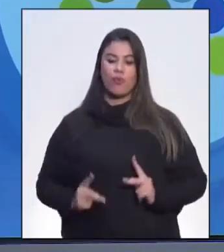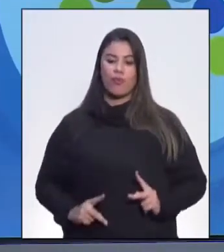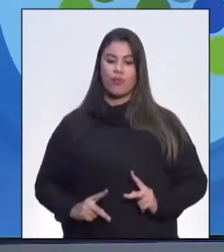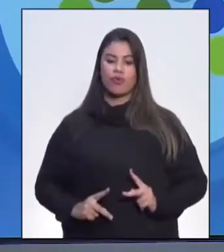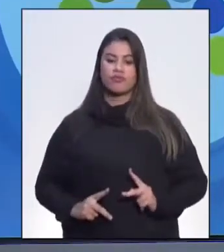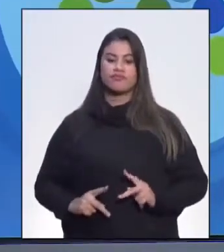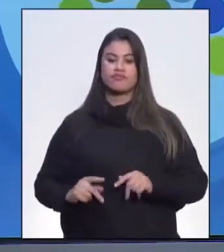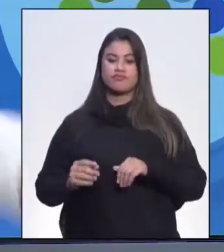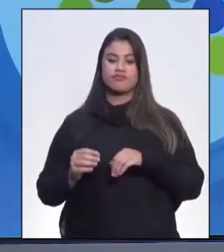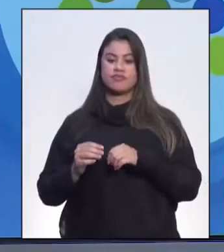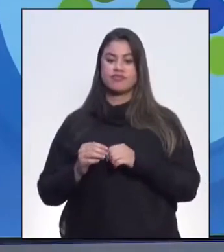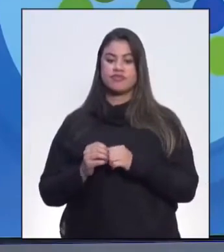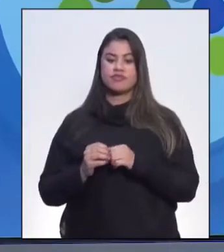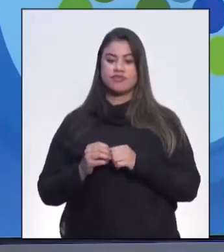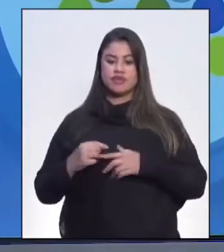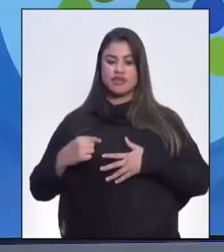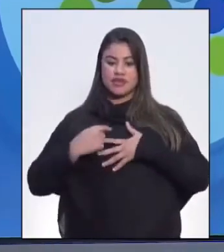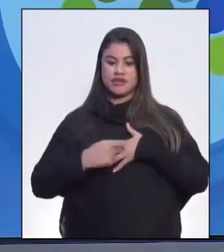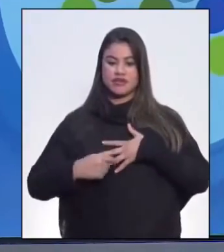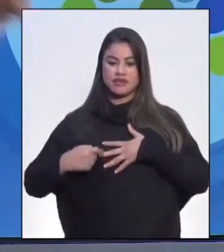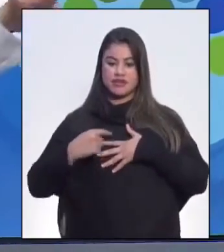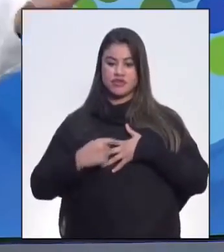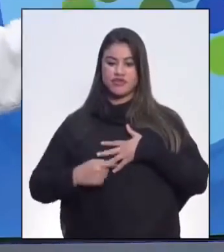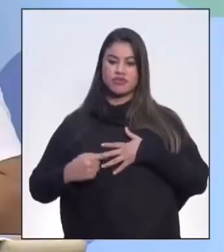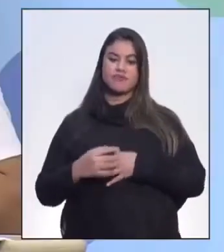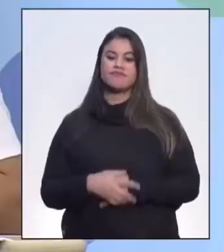e glândulas. Tchau, gente.